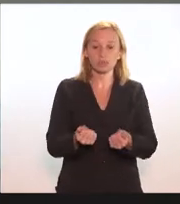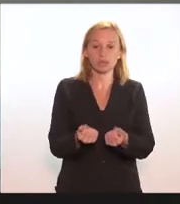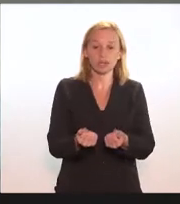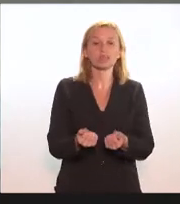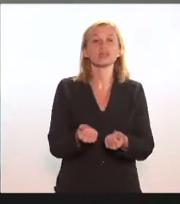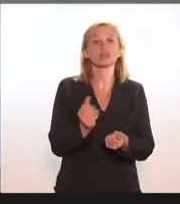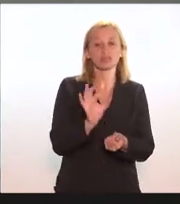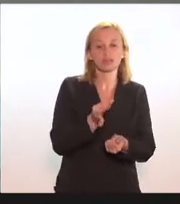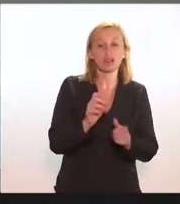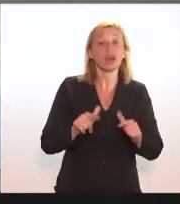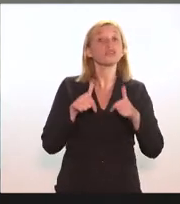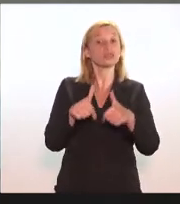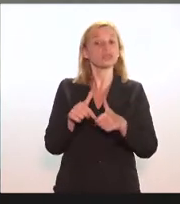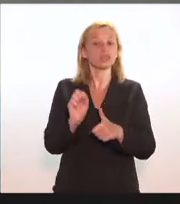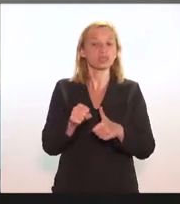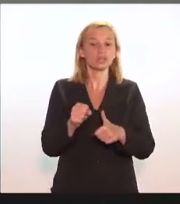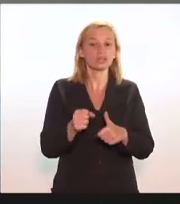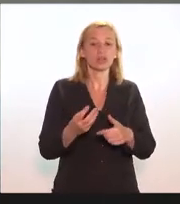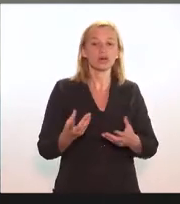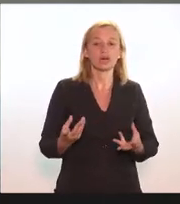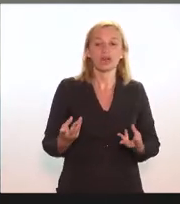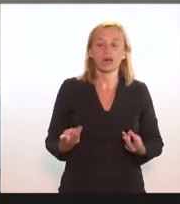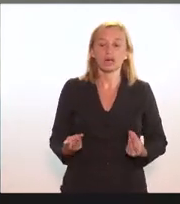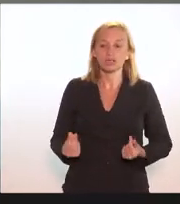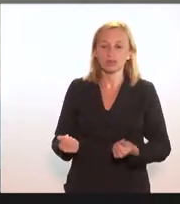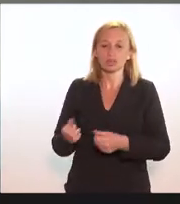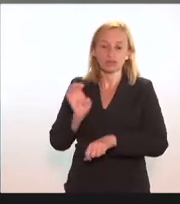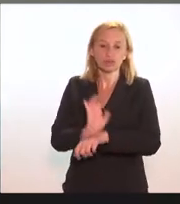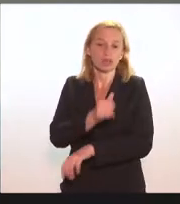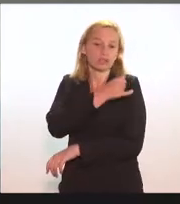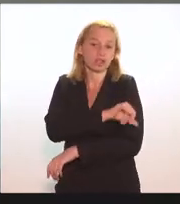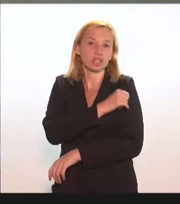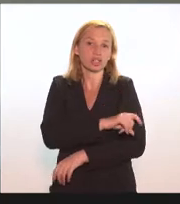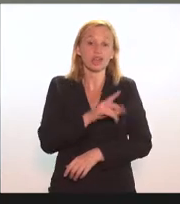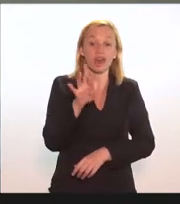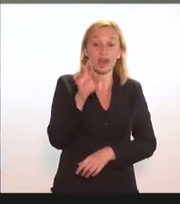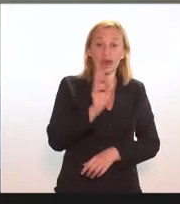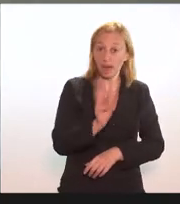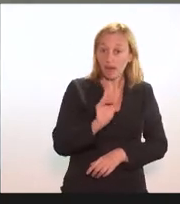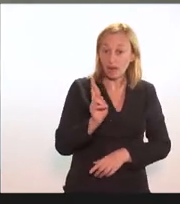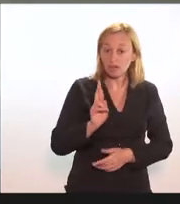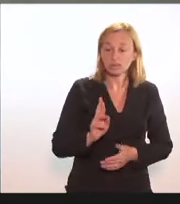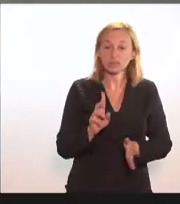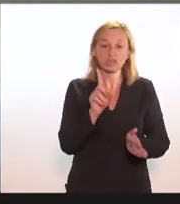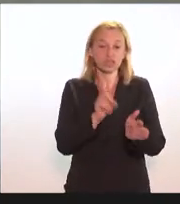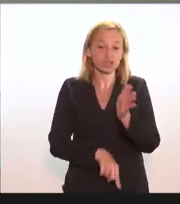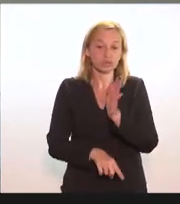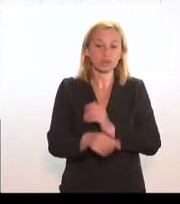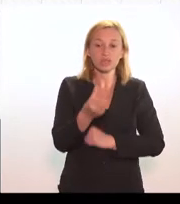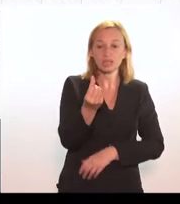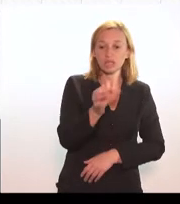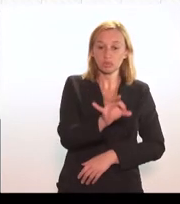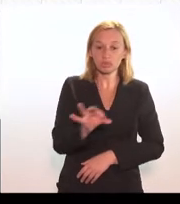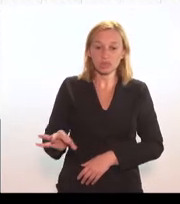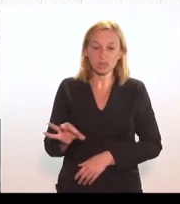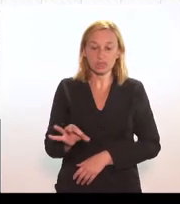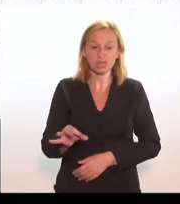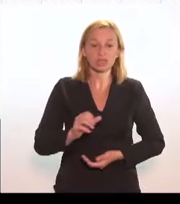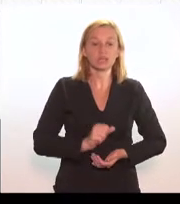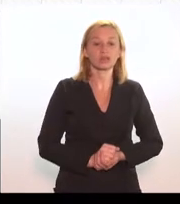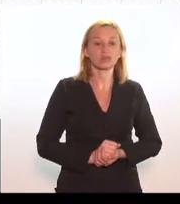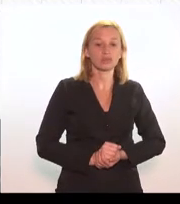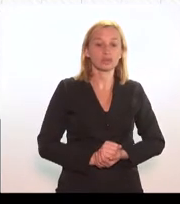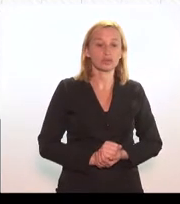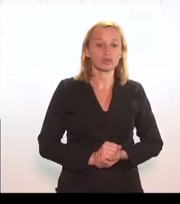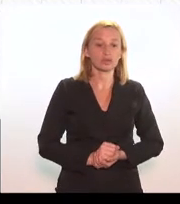fazendo efeito. A despesa de pessoal no Estado do Rio de Janeiro, em termos reais, caiu quase 6% que foi mais,